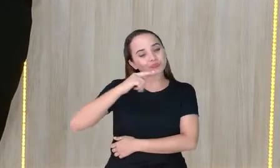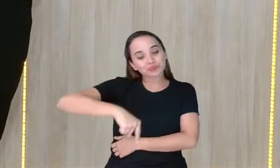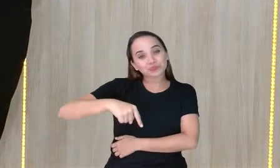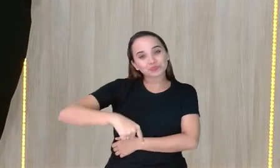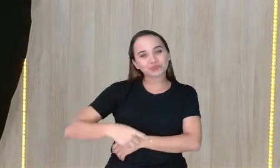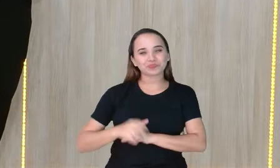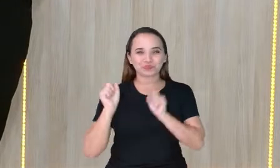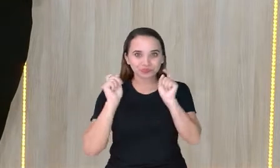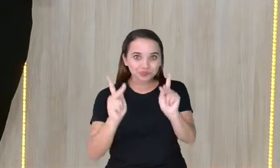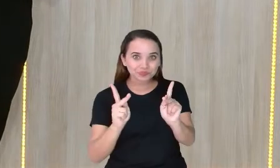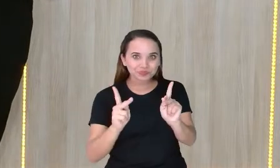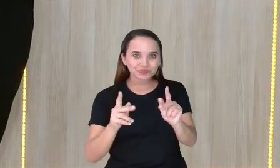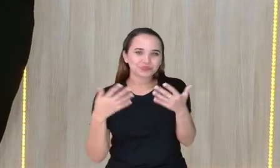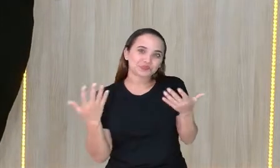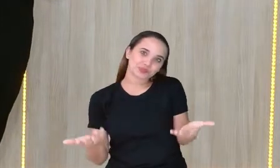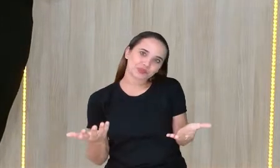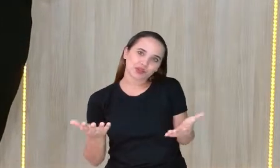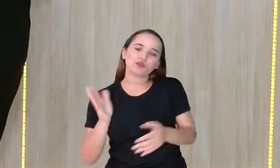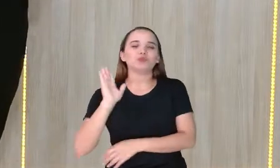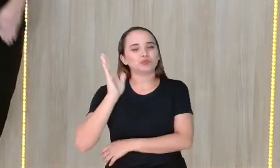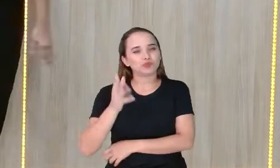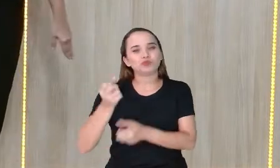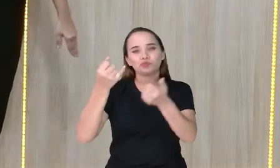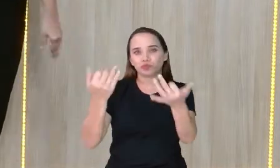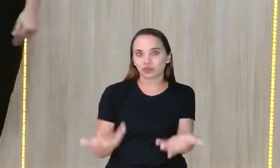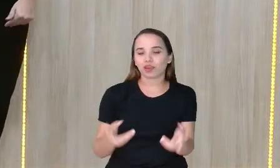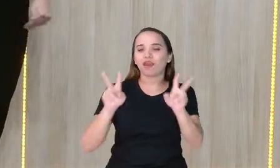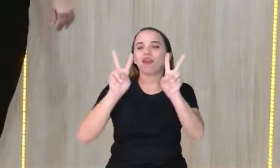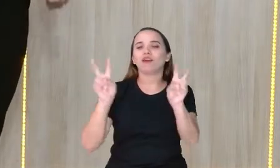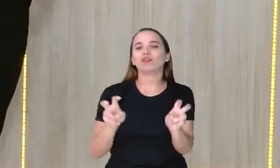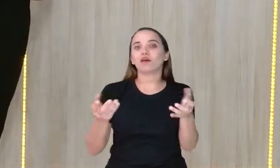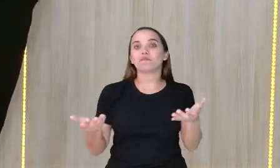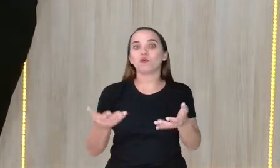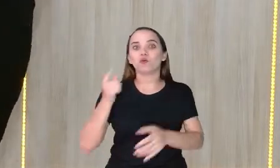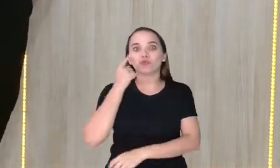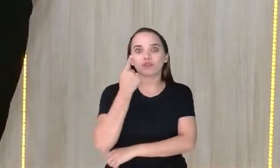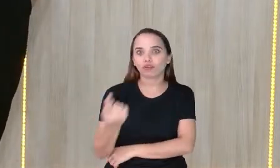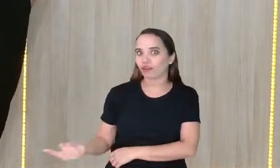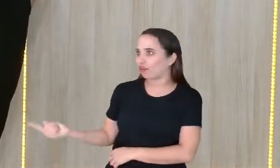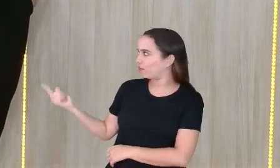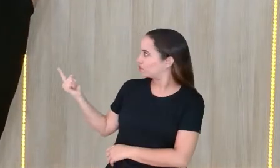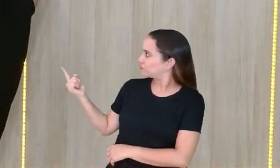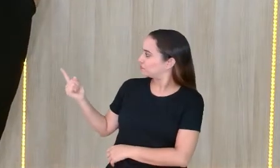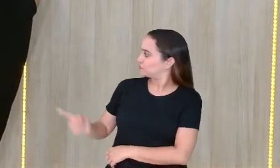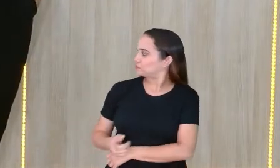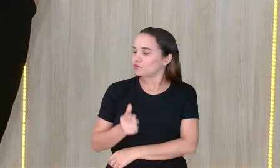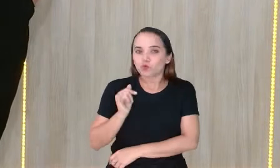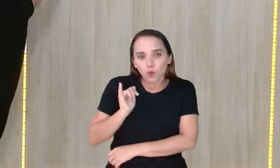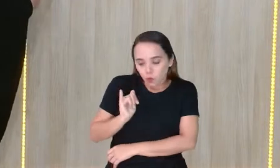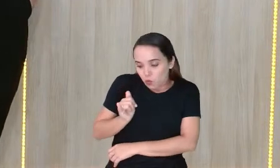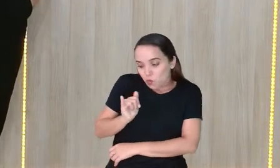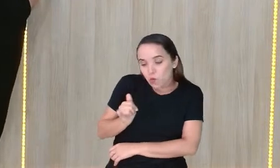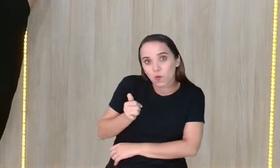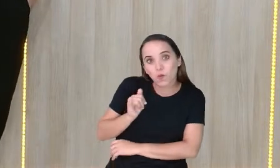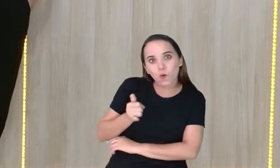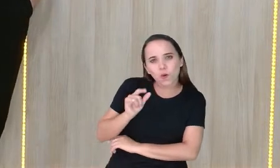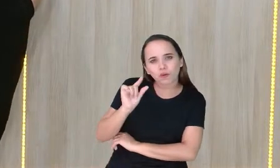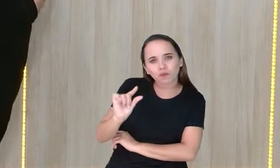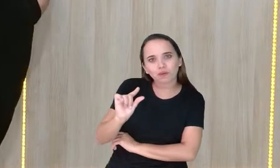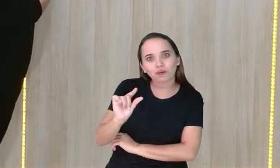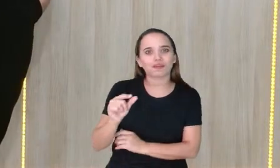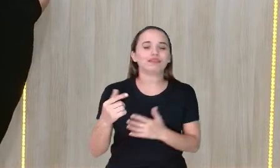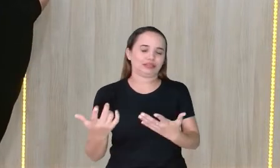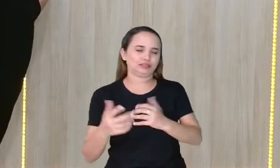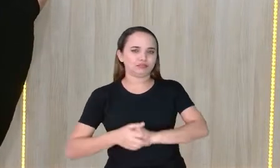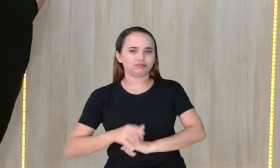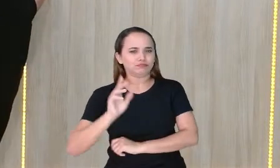tá? E aí, como eu já disse a vocês, a aula de hoje vai ser sobre mini conto. Lembram que a aula passada a gente estudou um